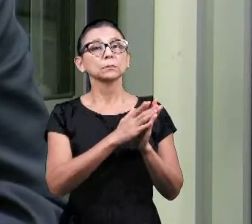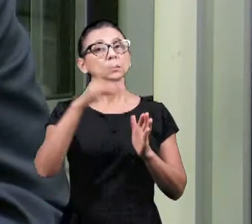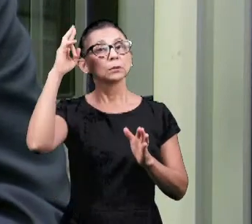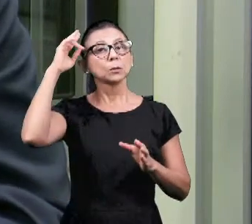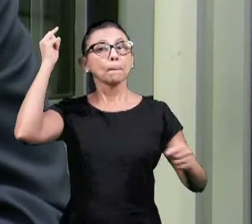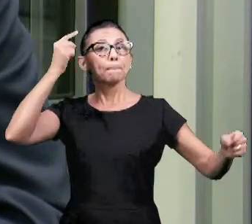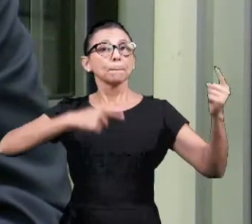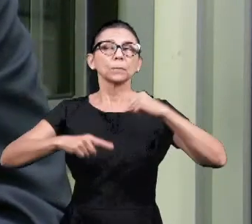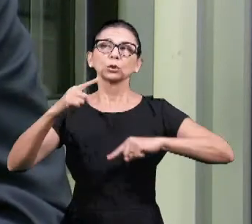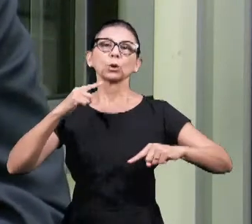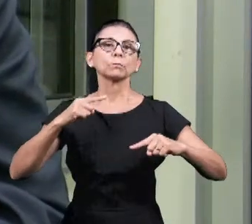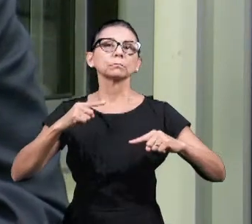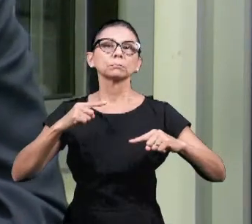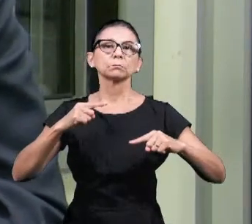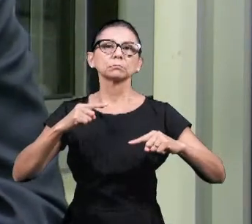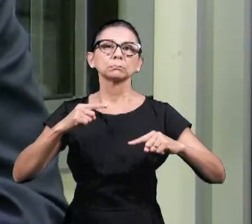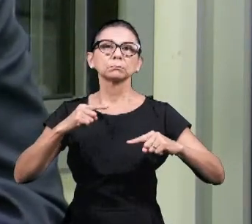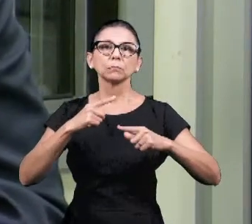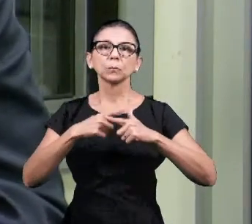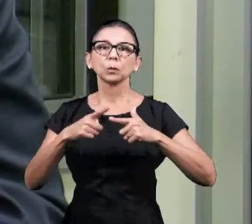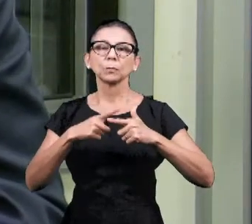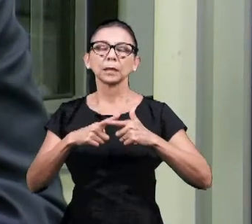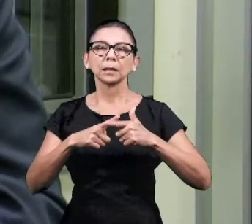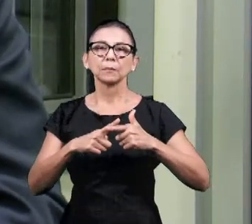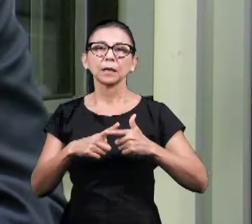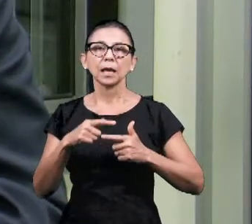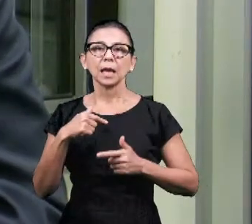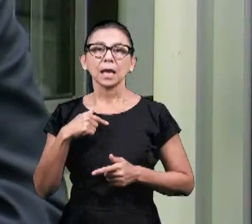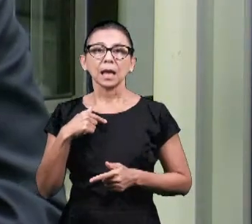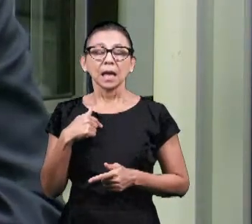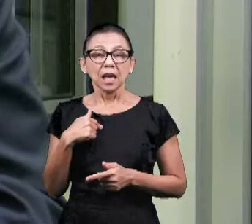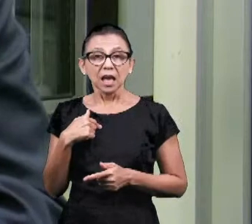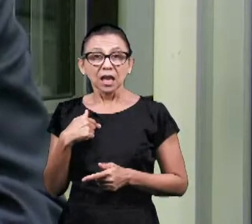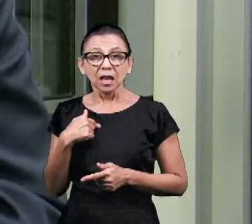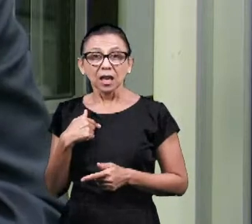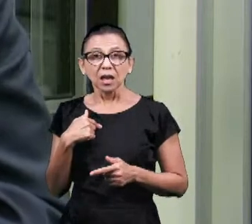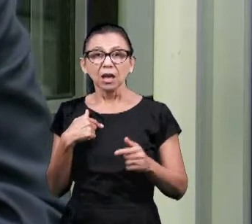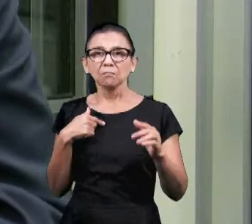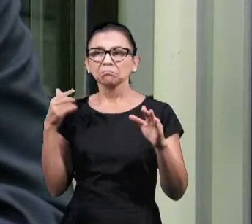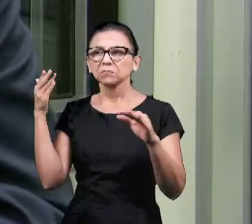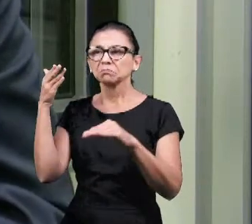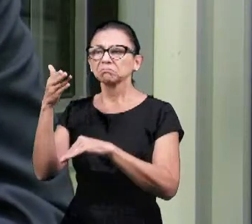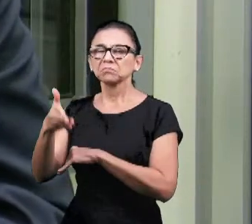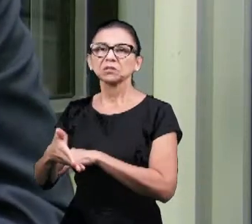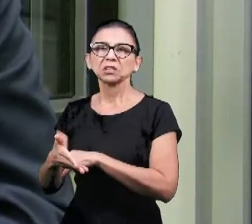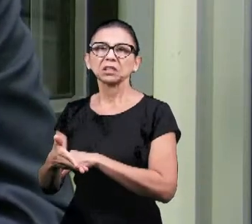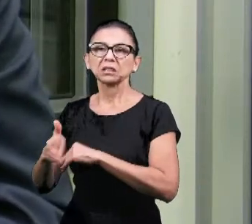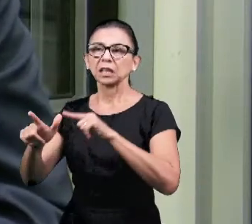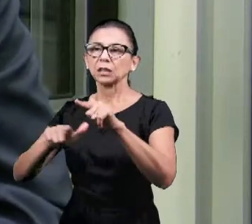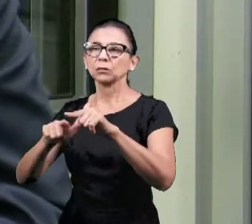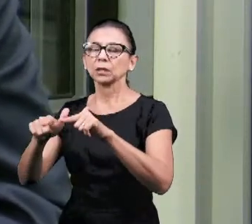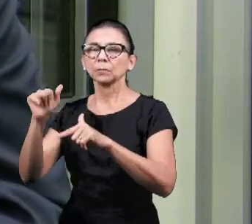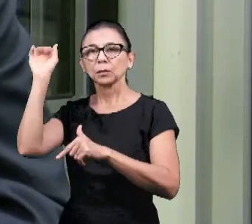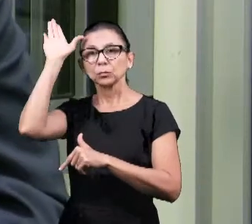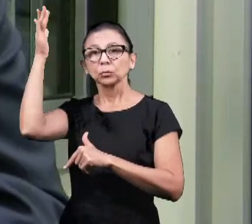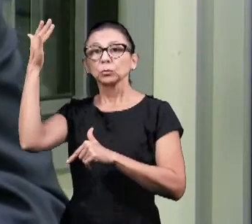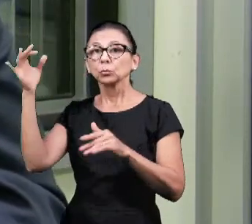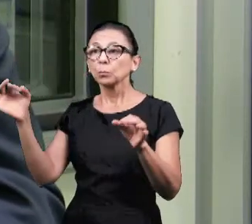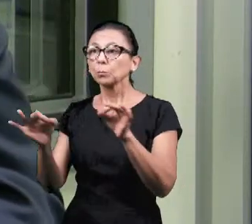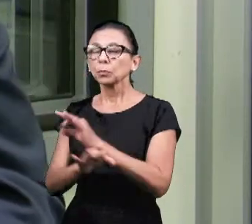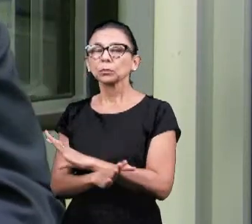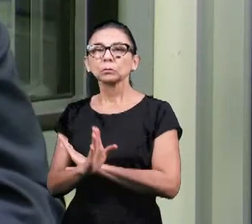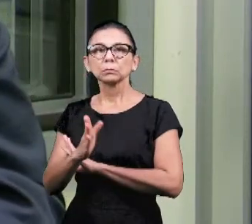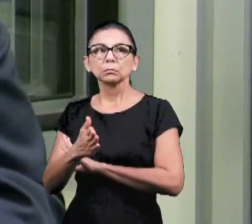situação. Eu não precisei falar um ar depois que eu cheguei no trabalho, tudo estava resolvido, que o Senhor pôs a mão.